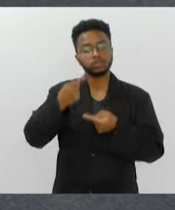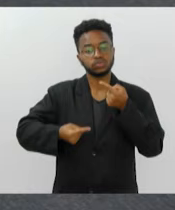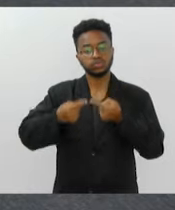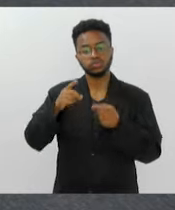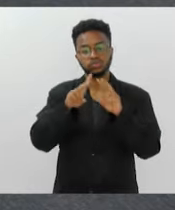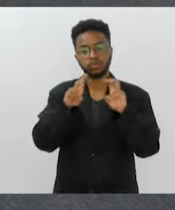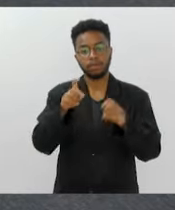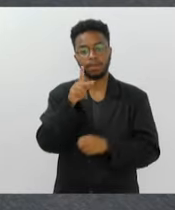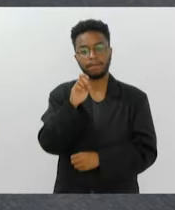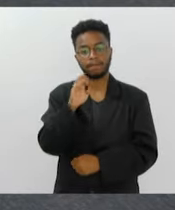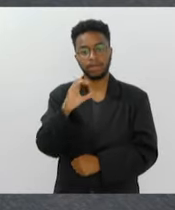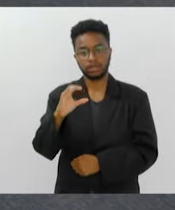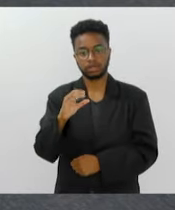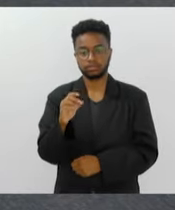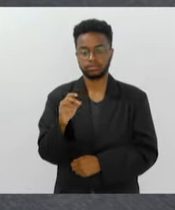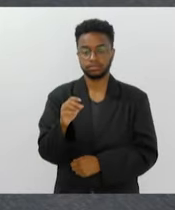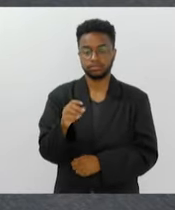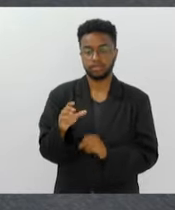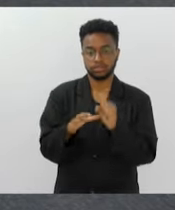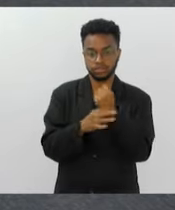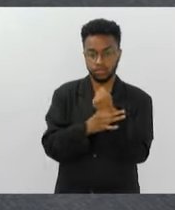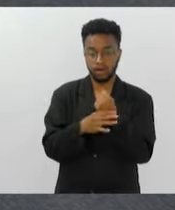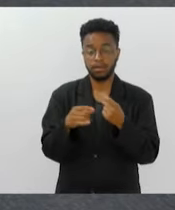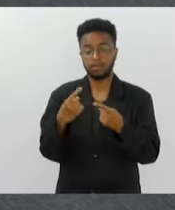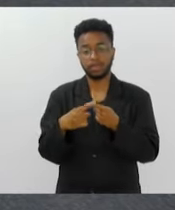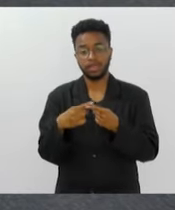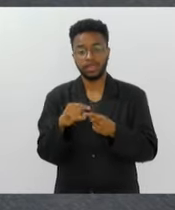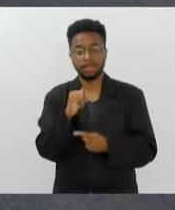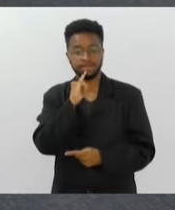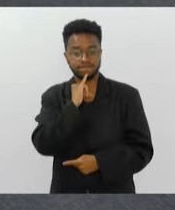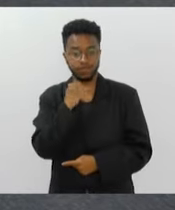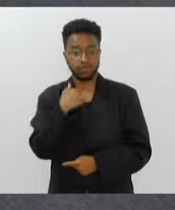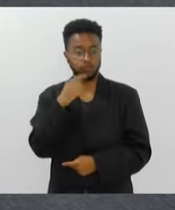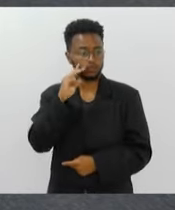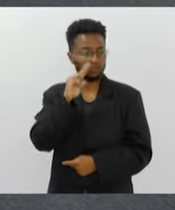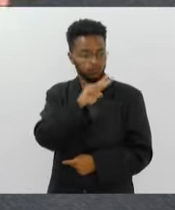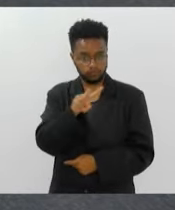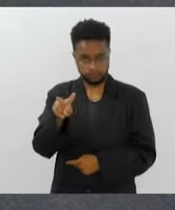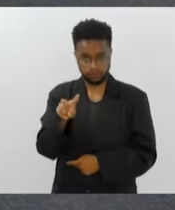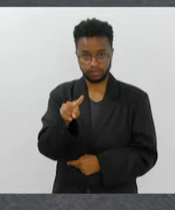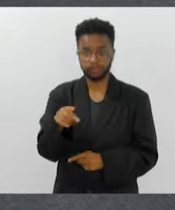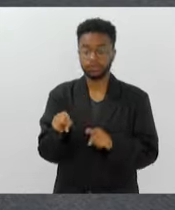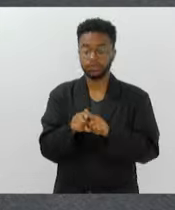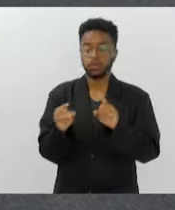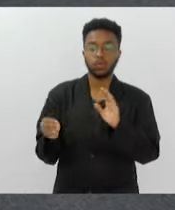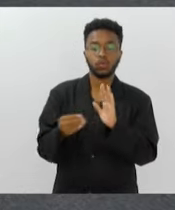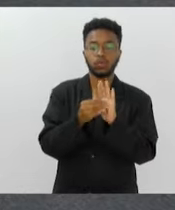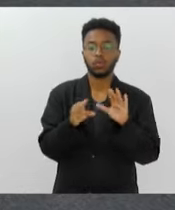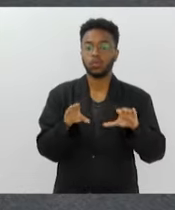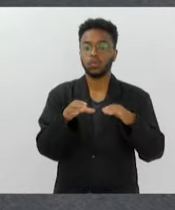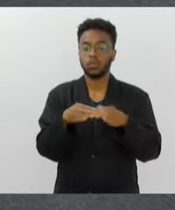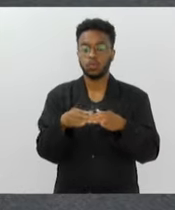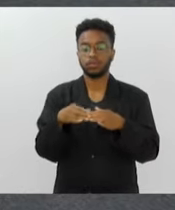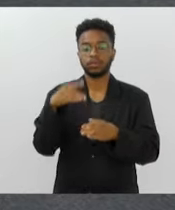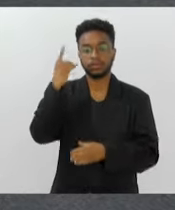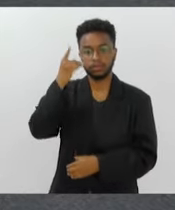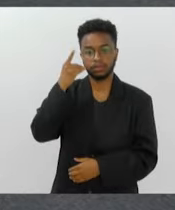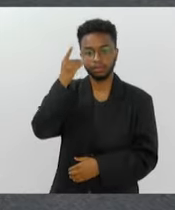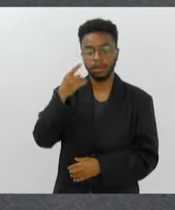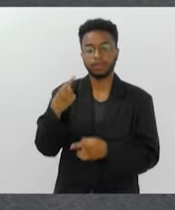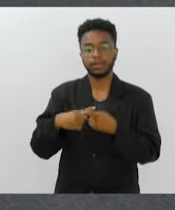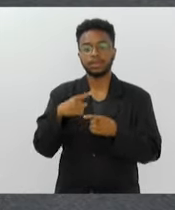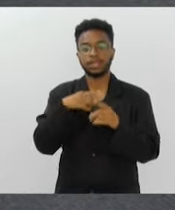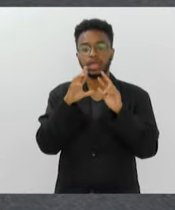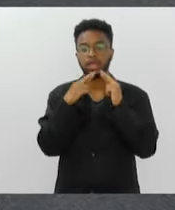segurança pois infelizmente vi aí falar até botei no grupo dos dos deputados que vai ter uma reunião em